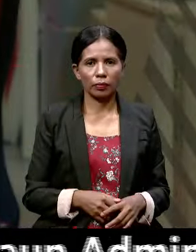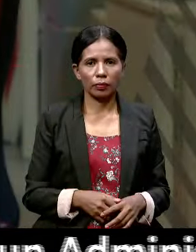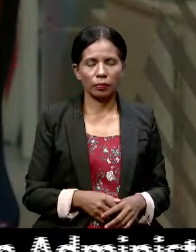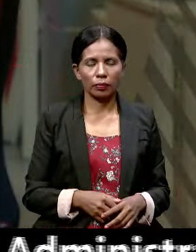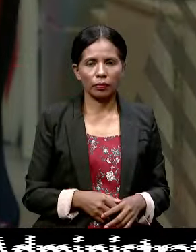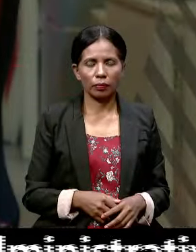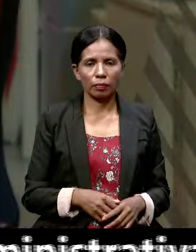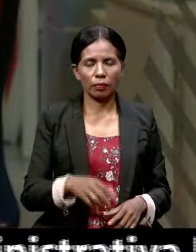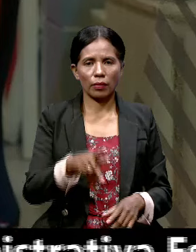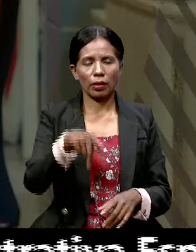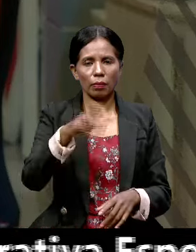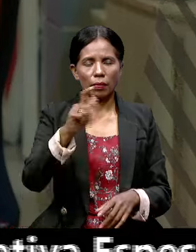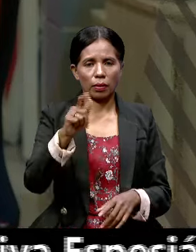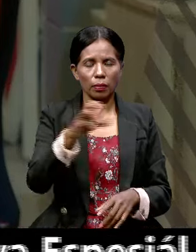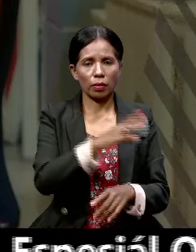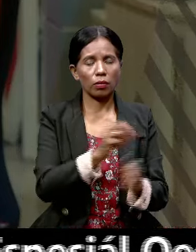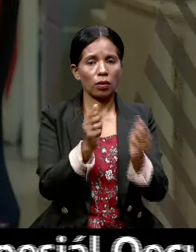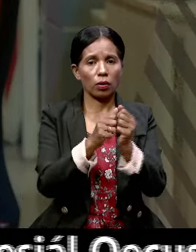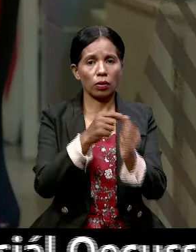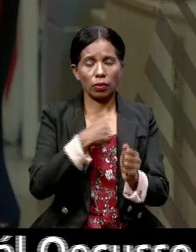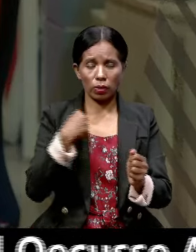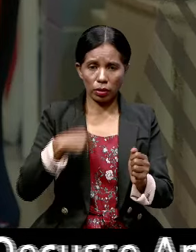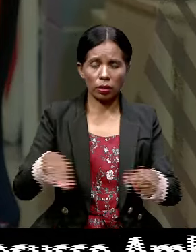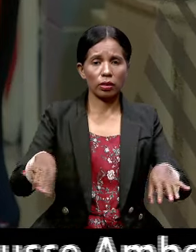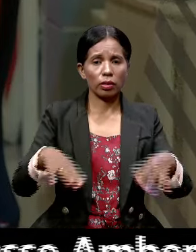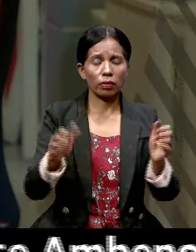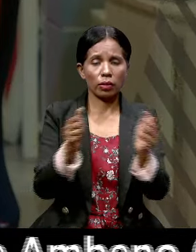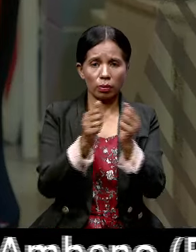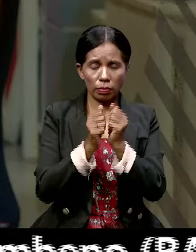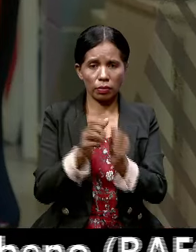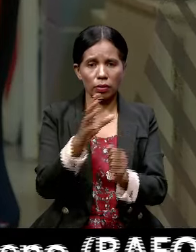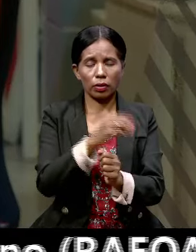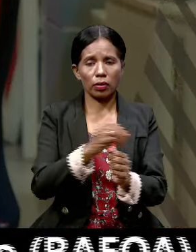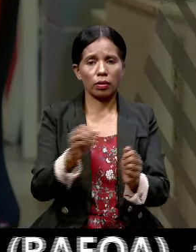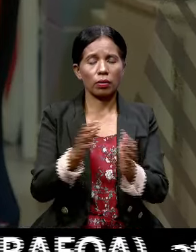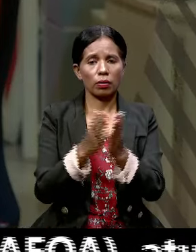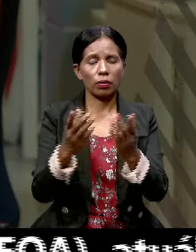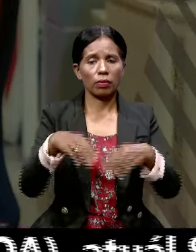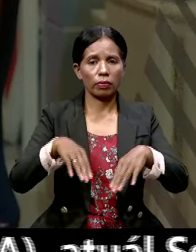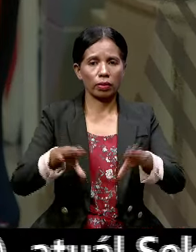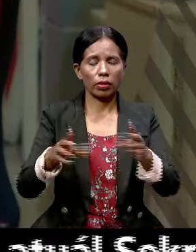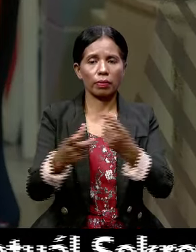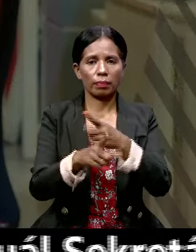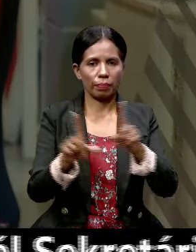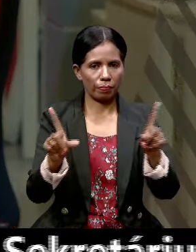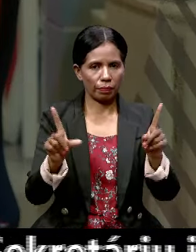Papua Nova Guiné no China concorda facilita livre fluxo comércio.